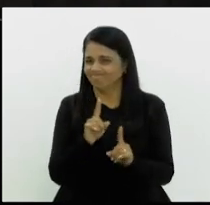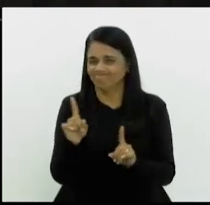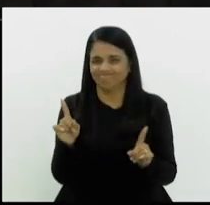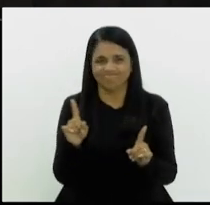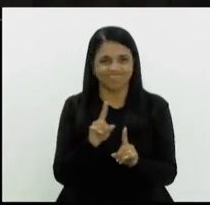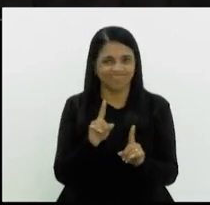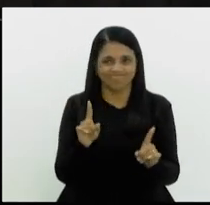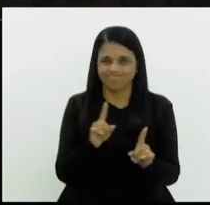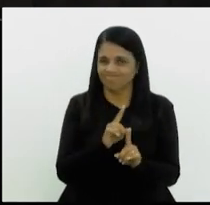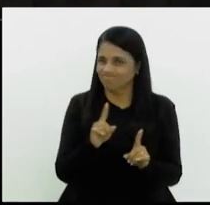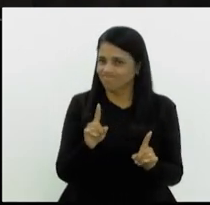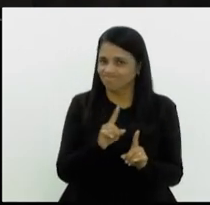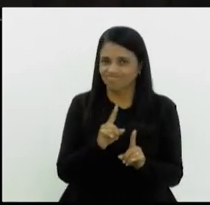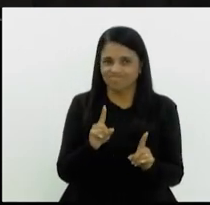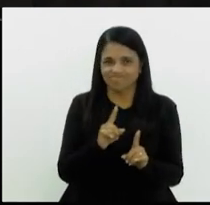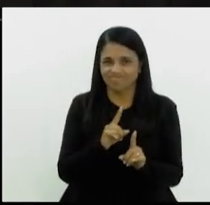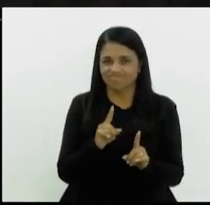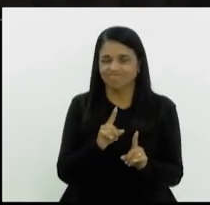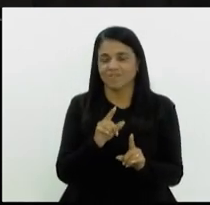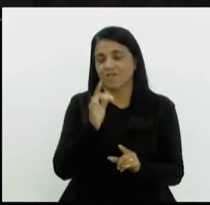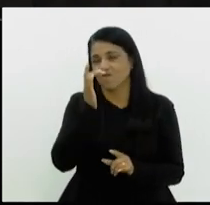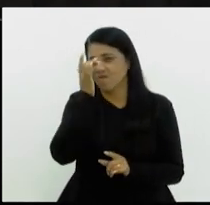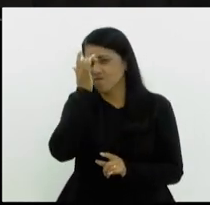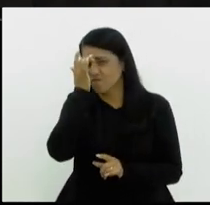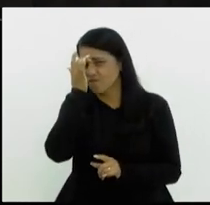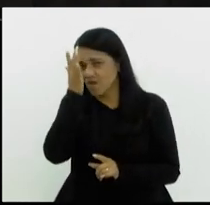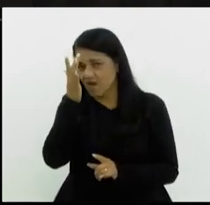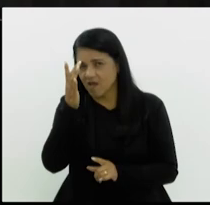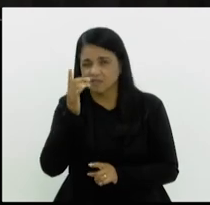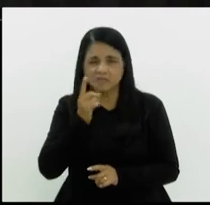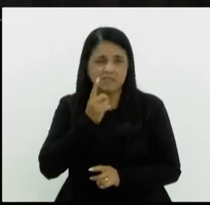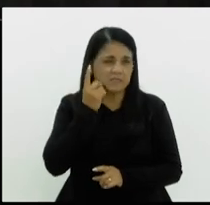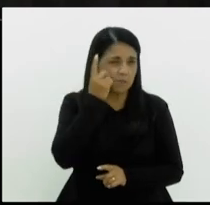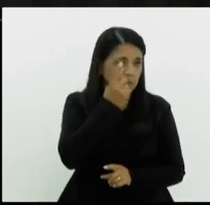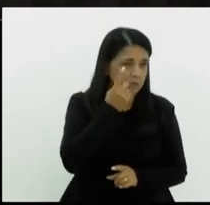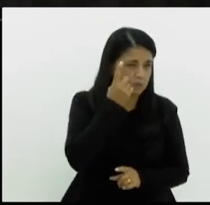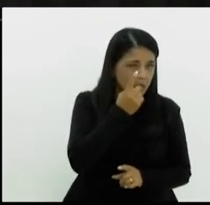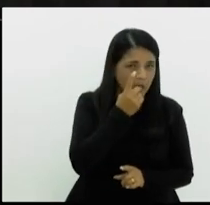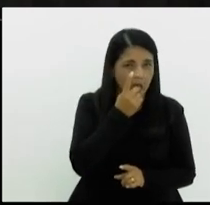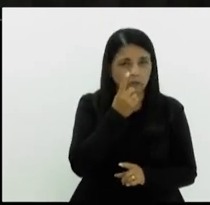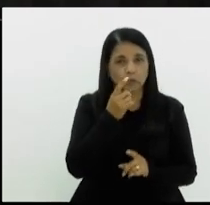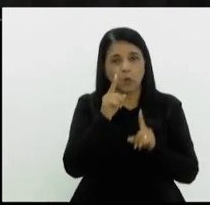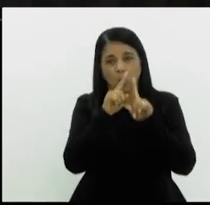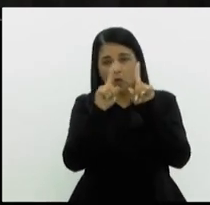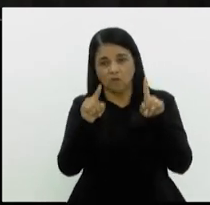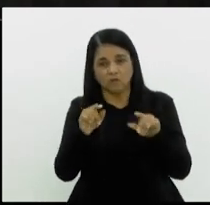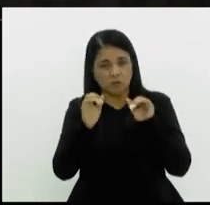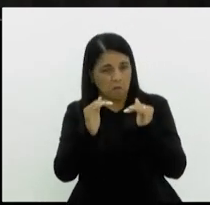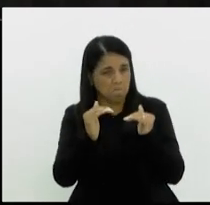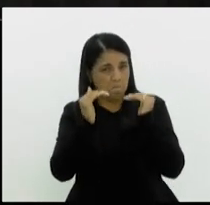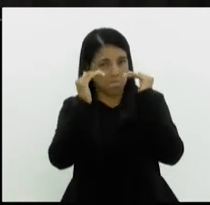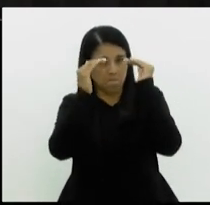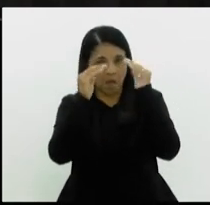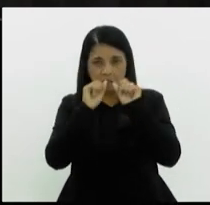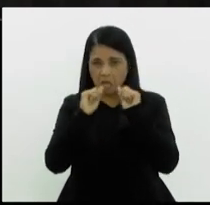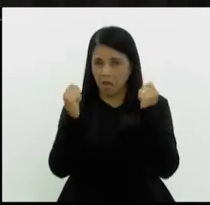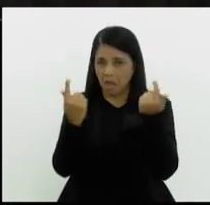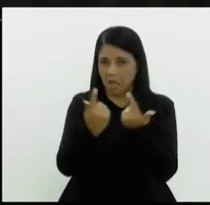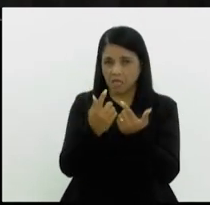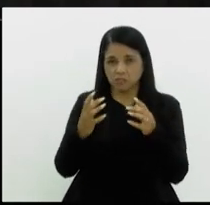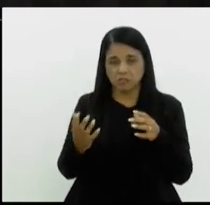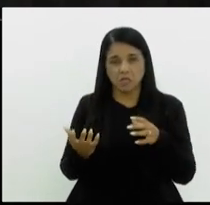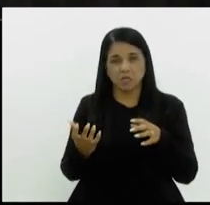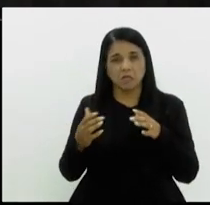Não! É muito fácil para quem é deputado, para quem é um alto funcionário da Leste, da Câmara Federal, do